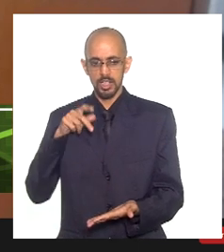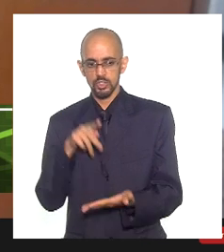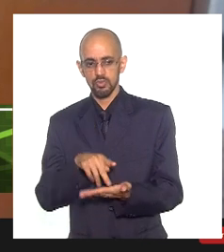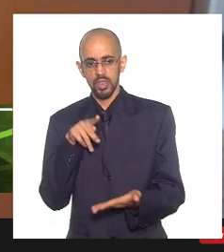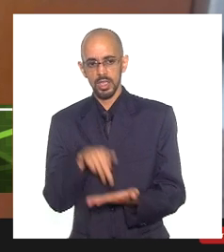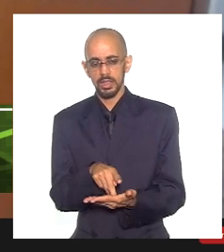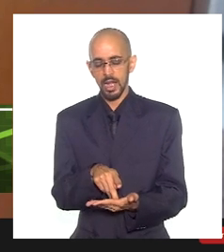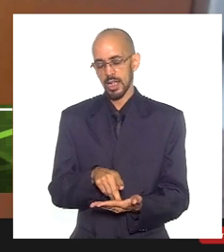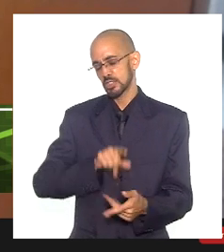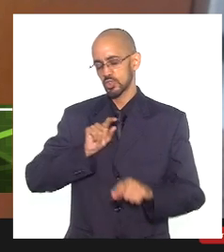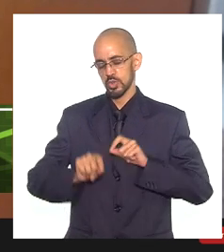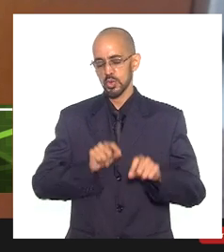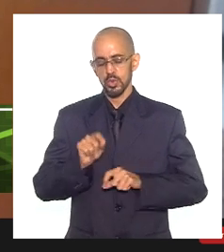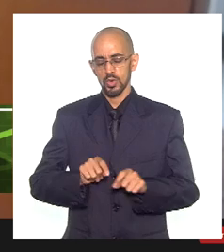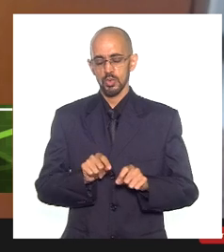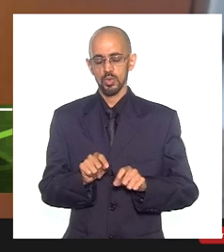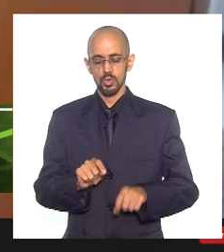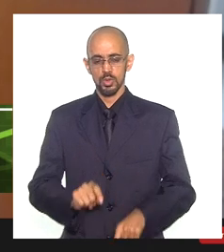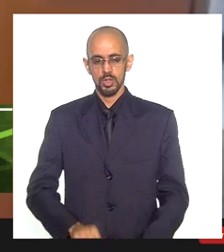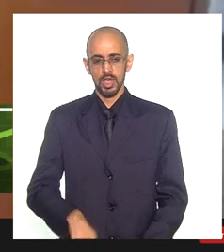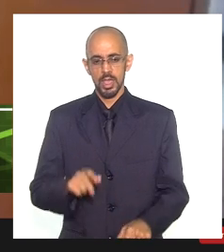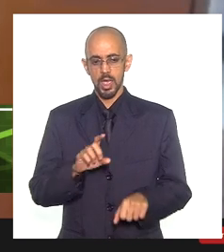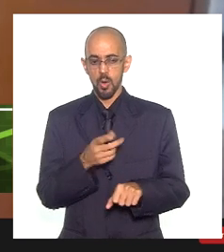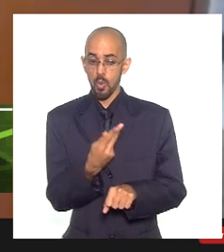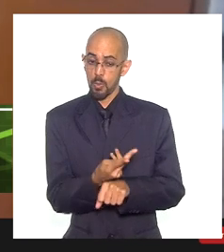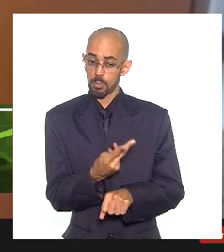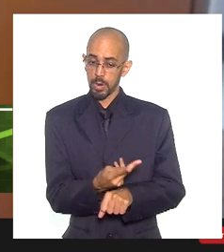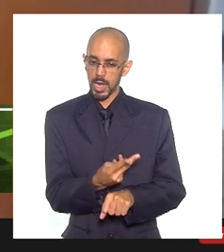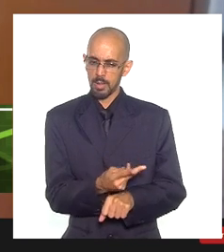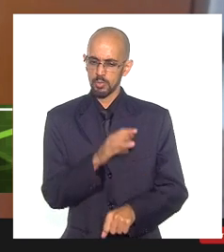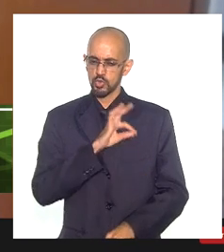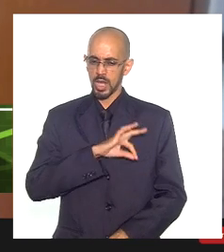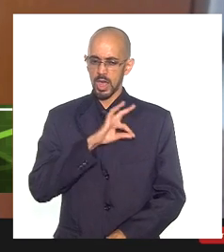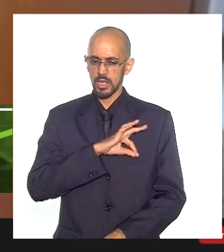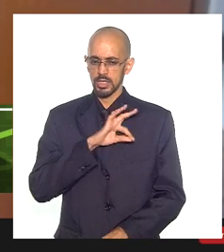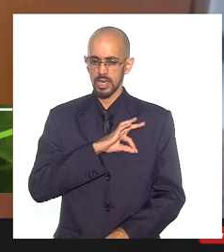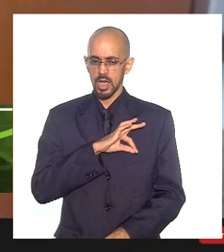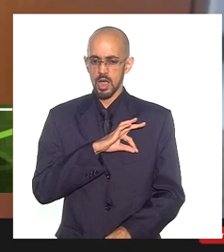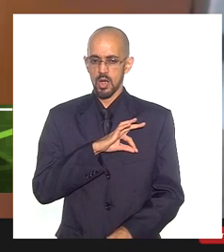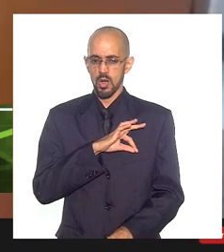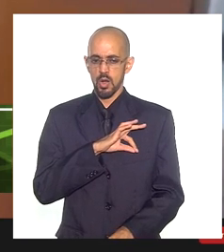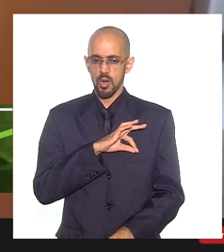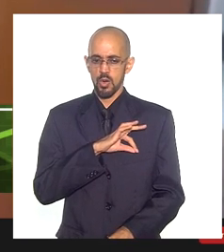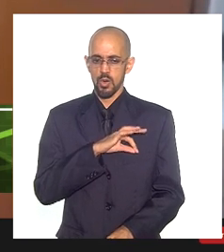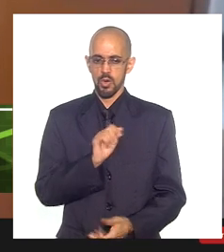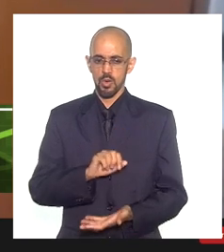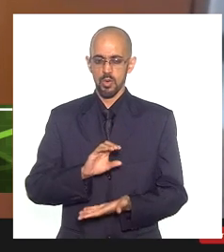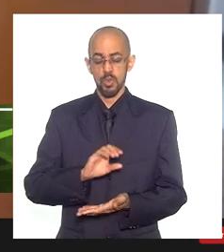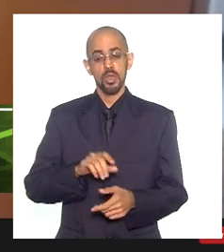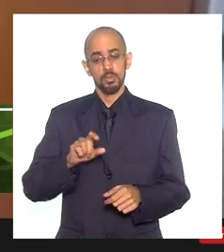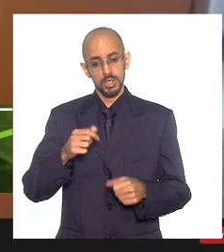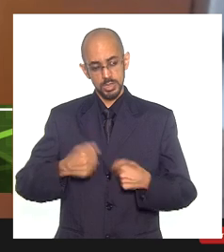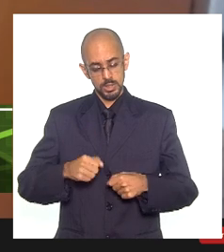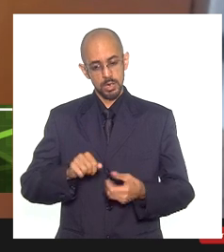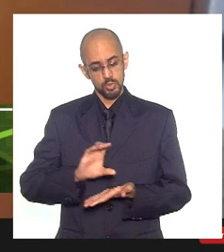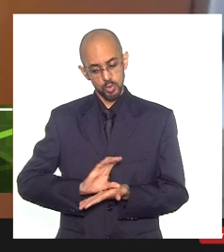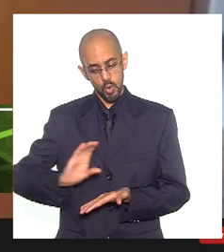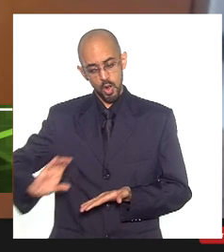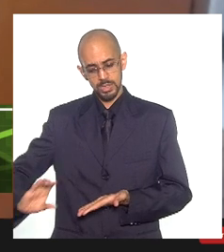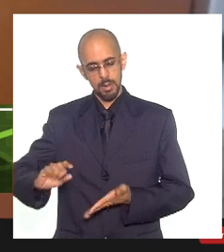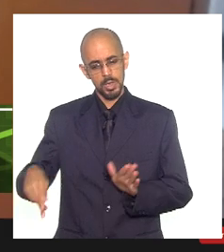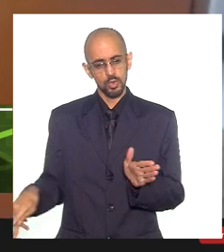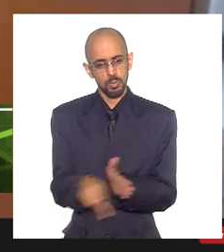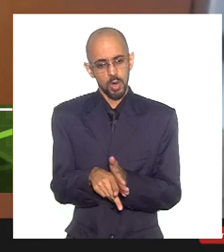aplicação dos doodécimos orçamentários e é muito bom saber que em breve teremos uma